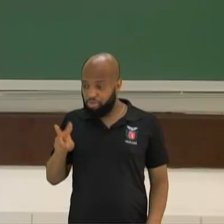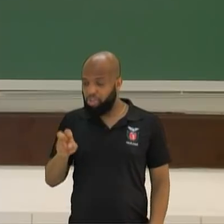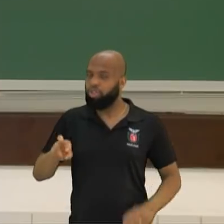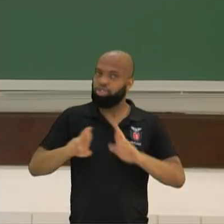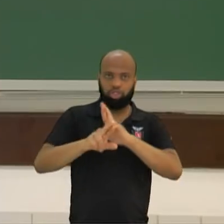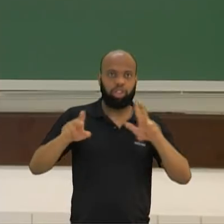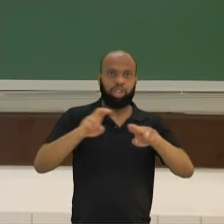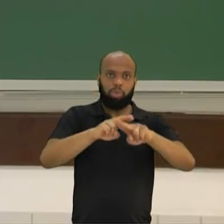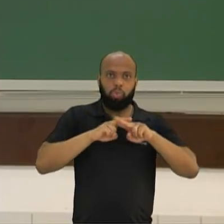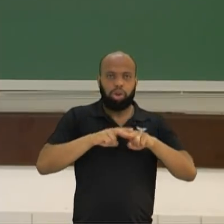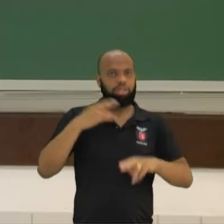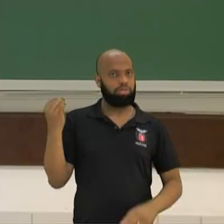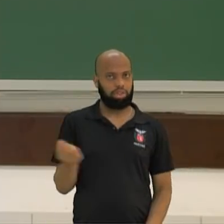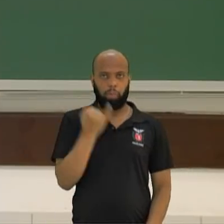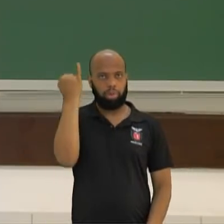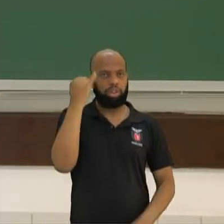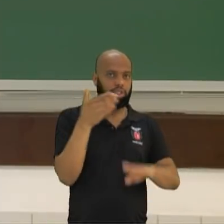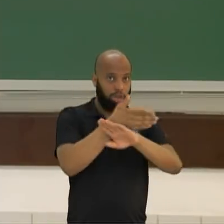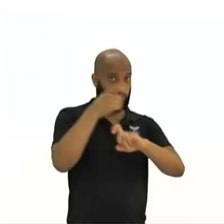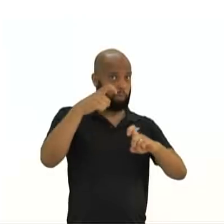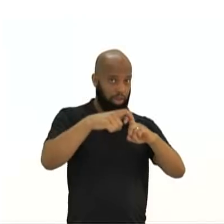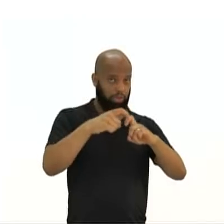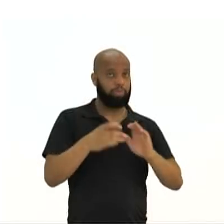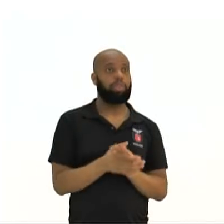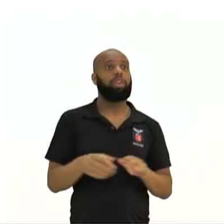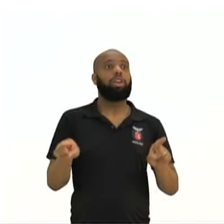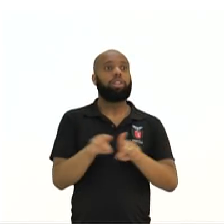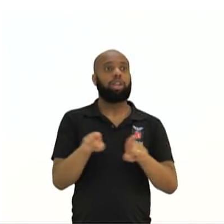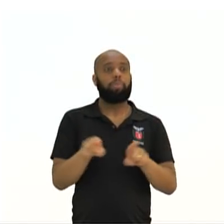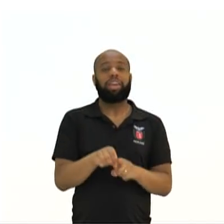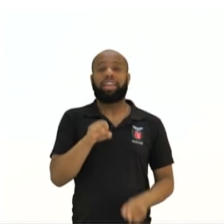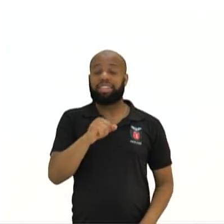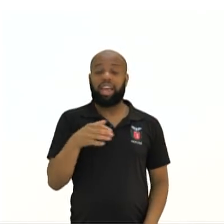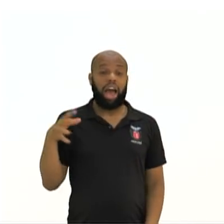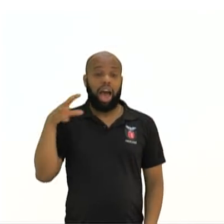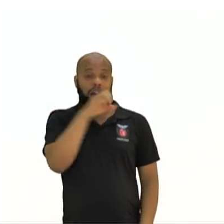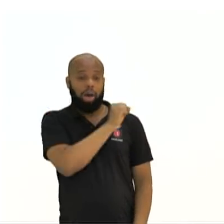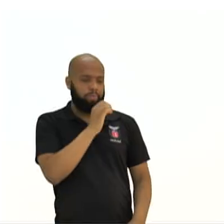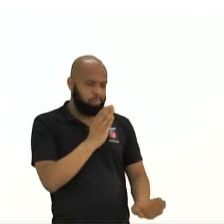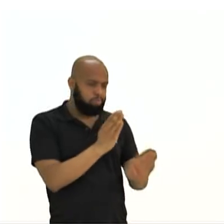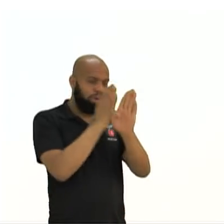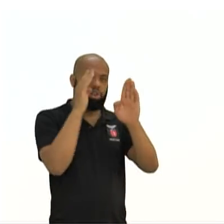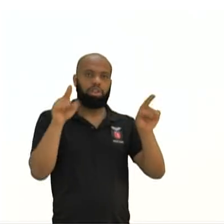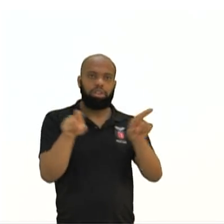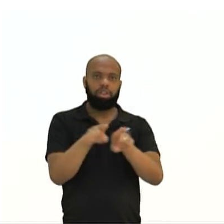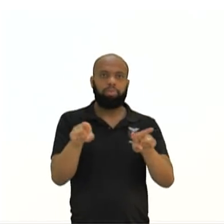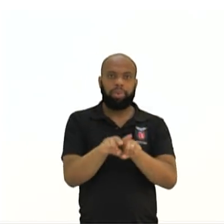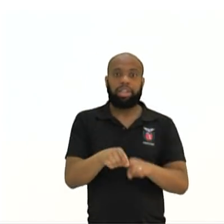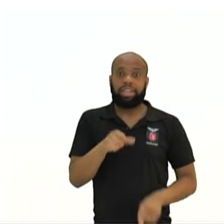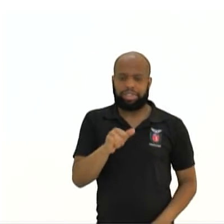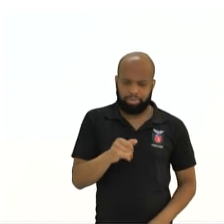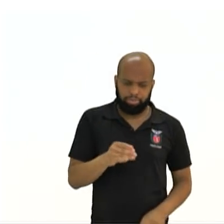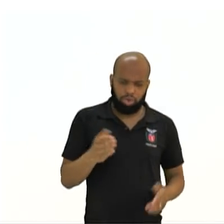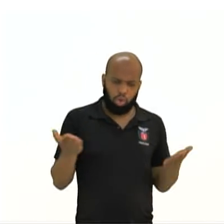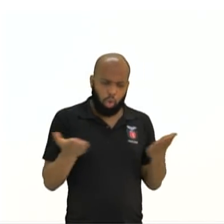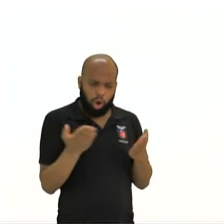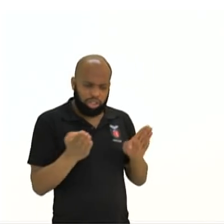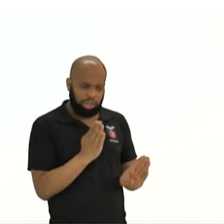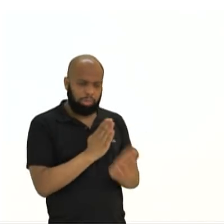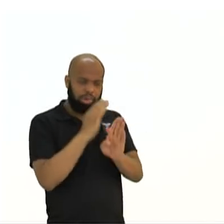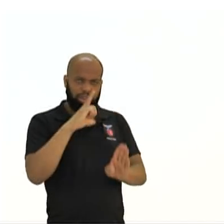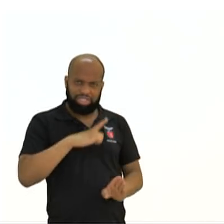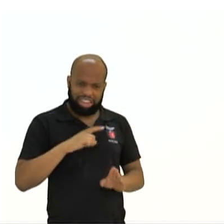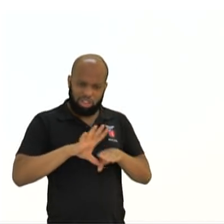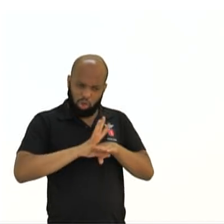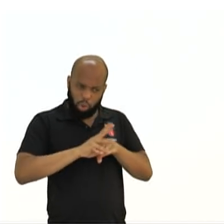que o diagnóstico é importante. E claro que quanto mais cedo for esse diagnóstico, mais precoce, né? Mais